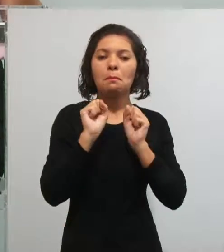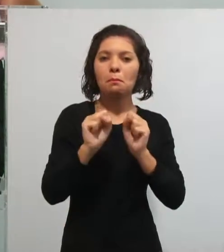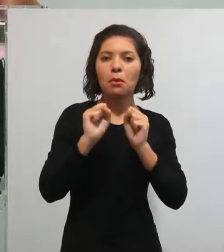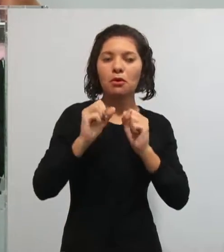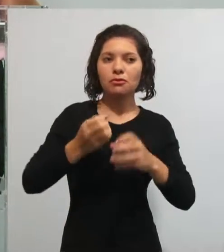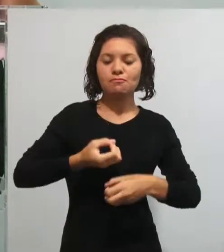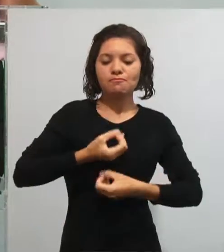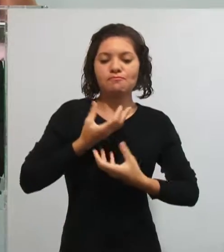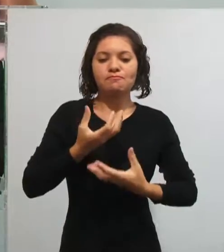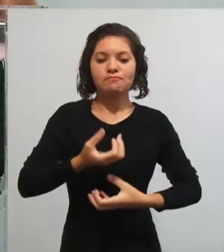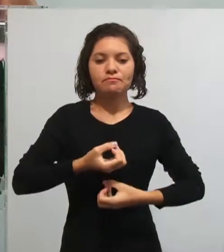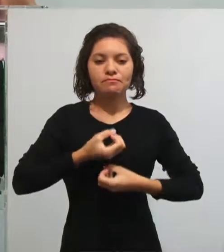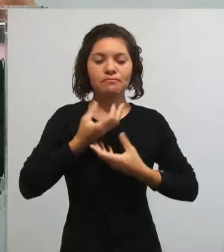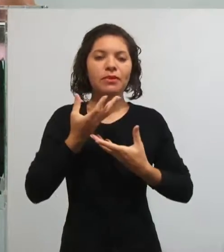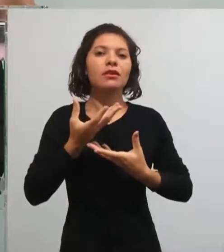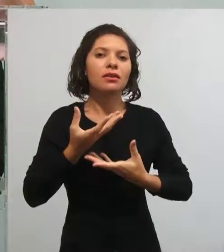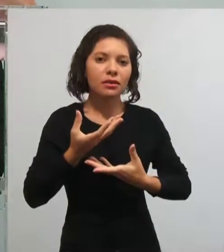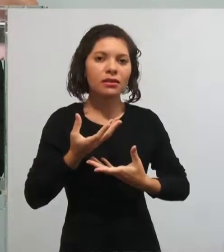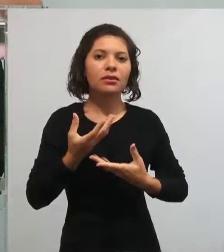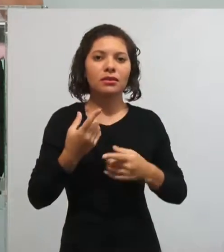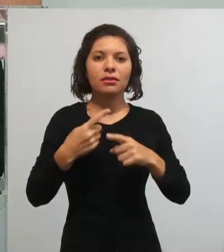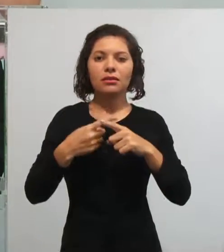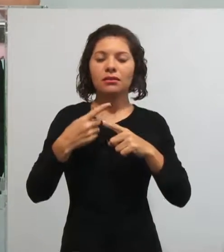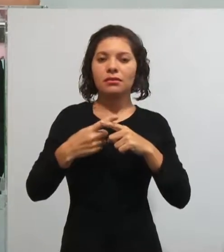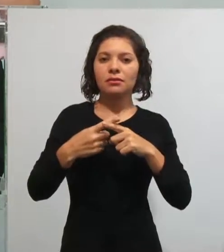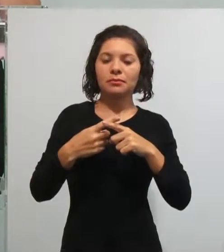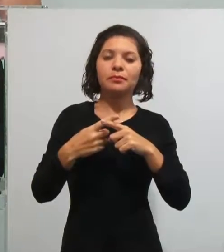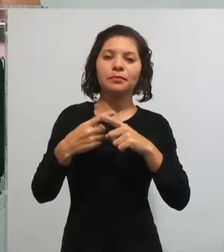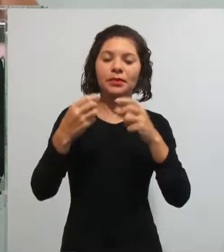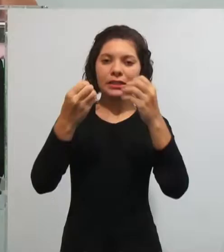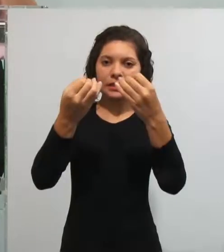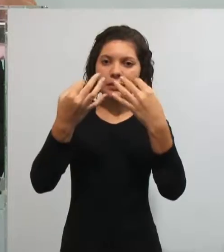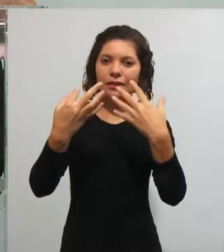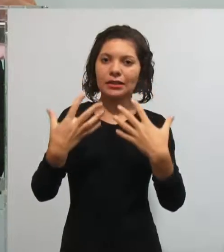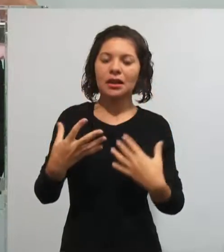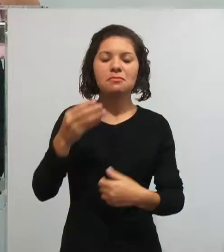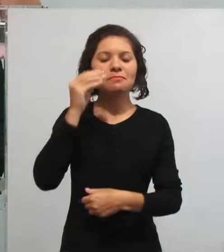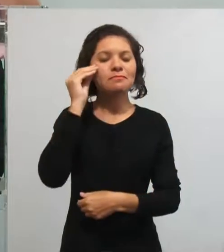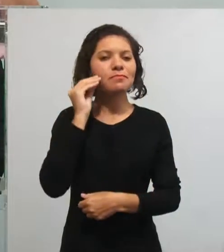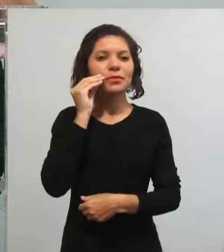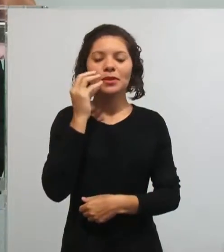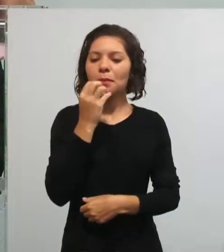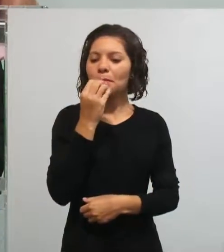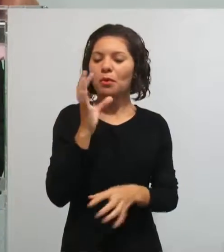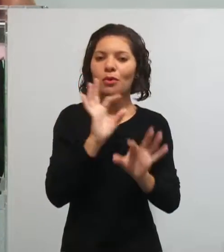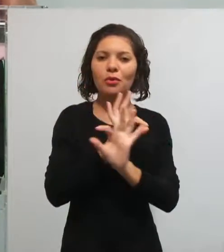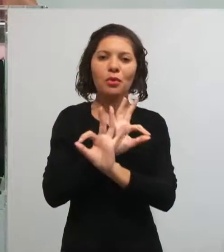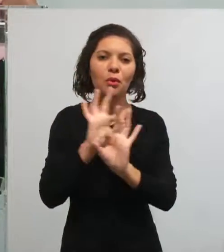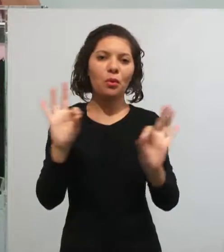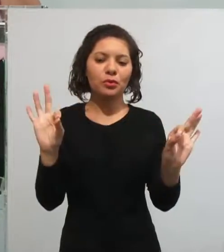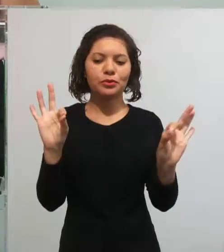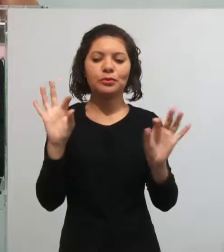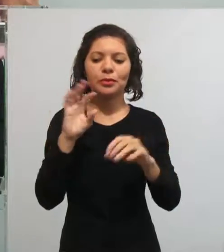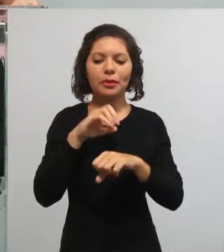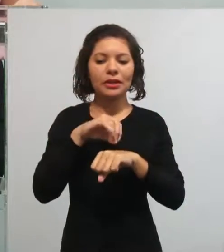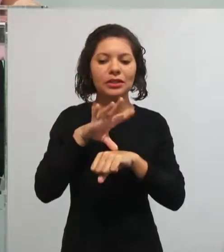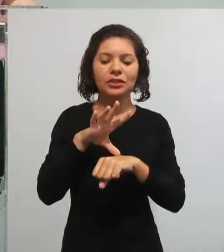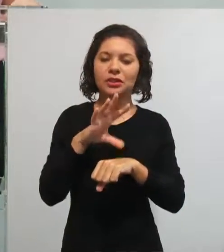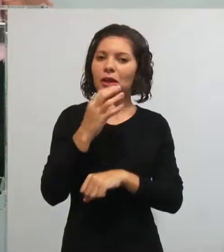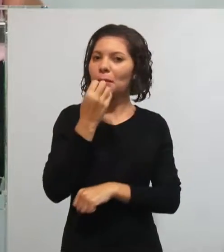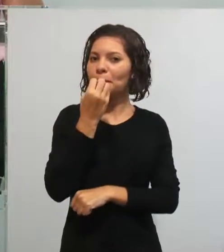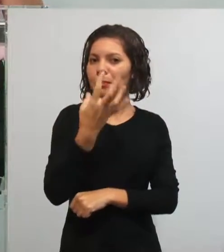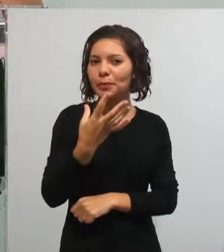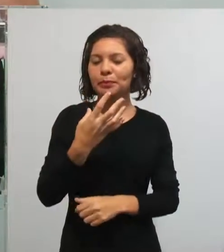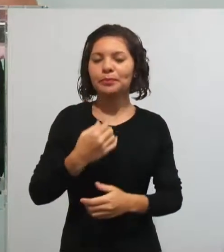colocar lá na posição dos personagens, então vai ser uma experiência muito rica, bem legal de ser feita. Eu recomendo